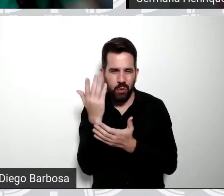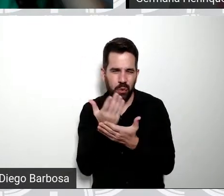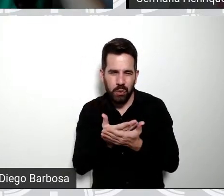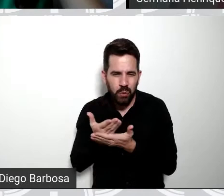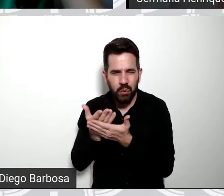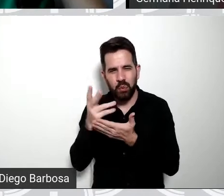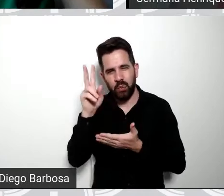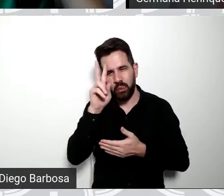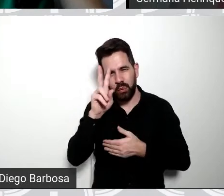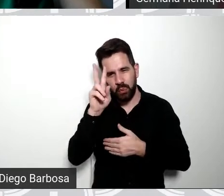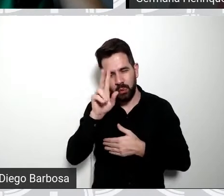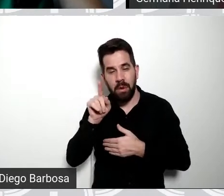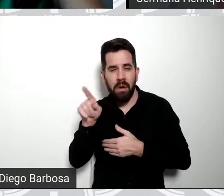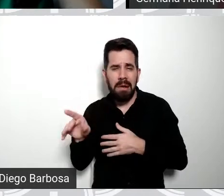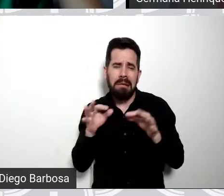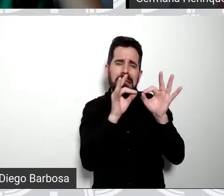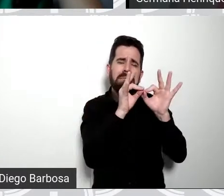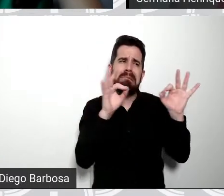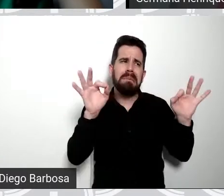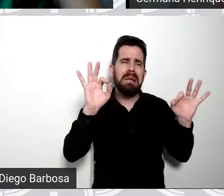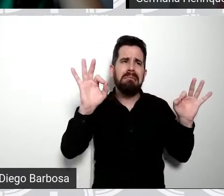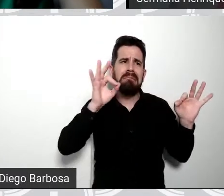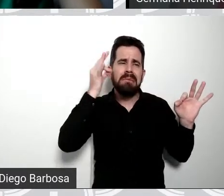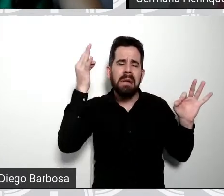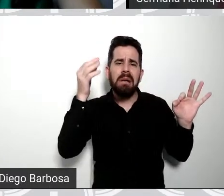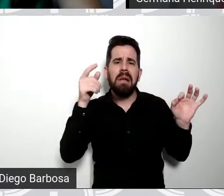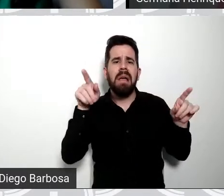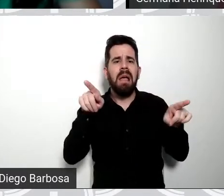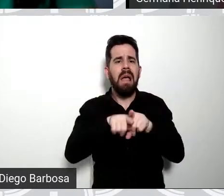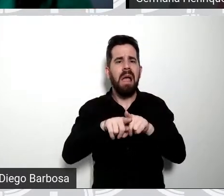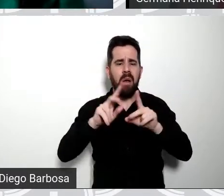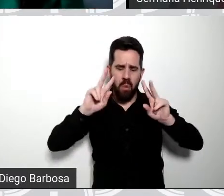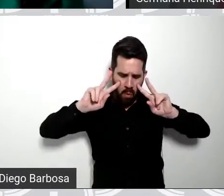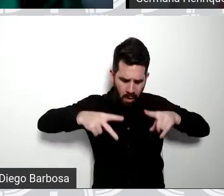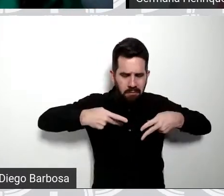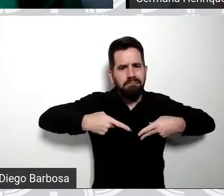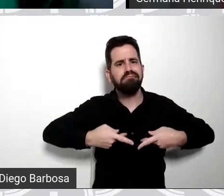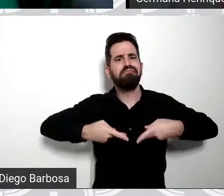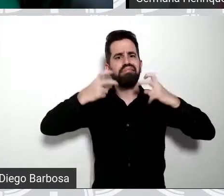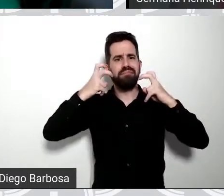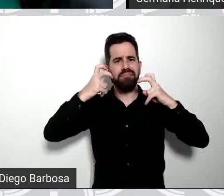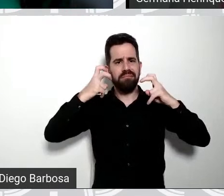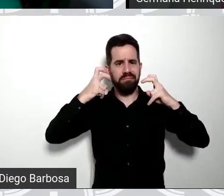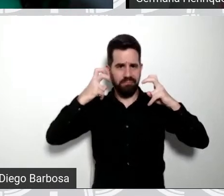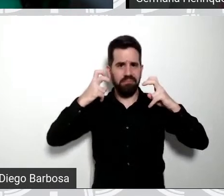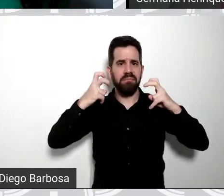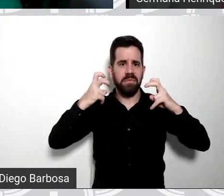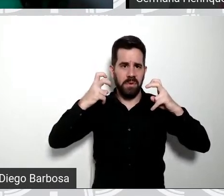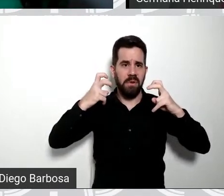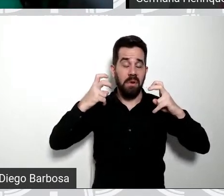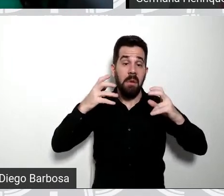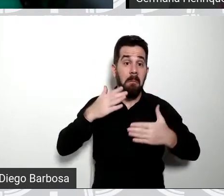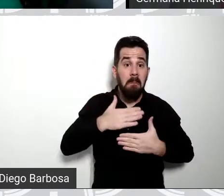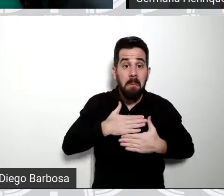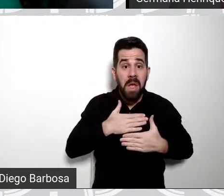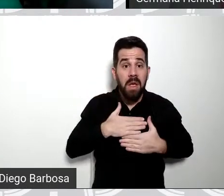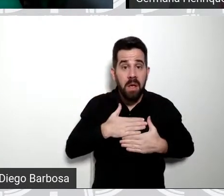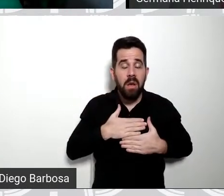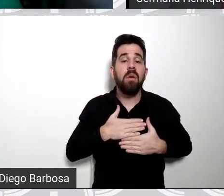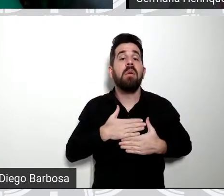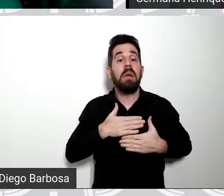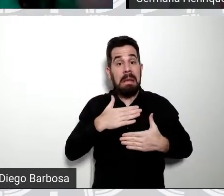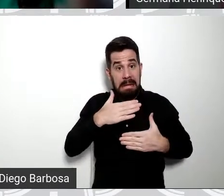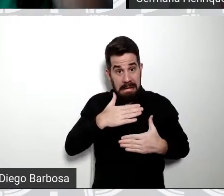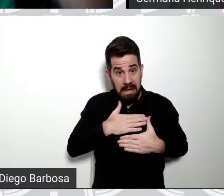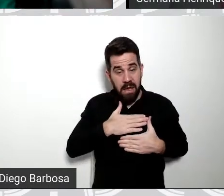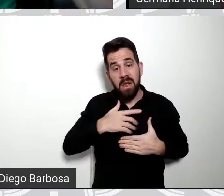de soi. É como uma apreensão de si mesmo, né? E que eu reúno com essa